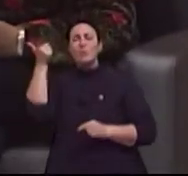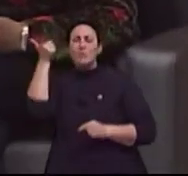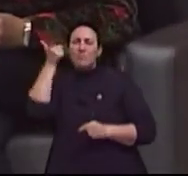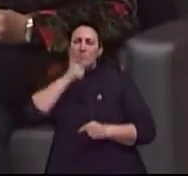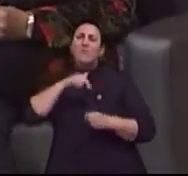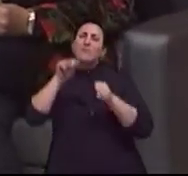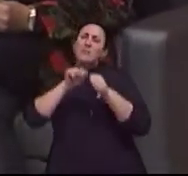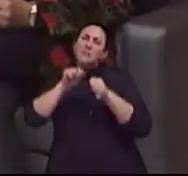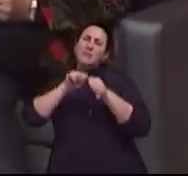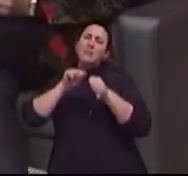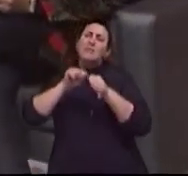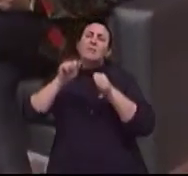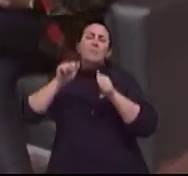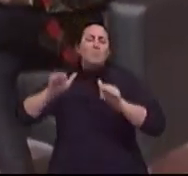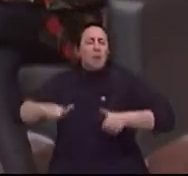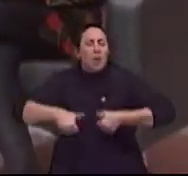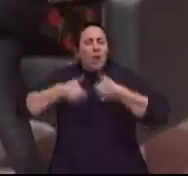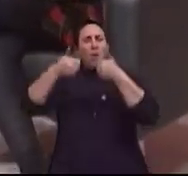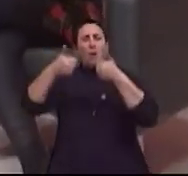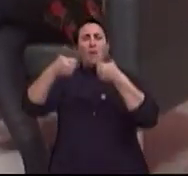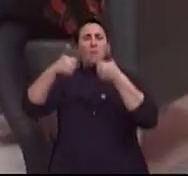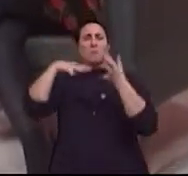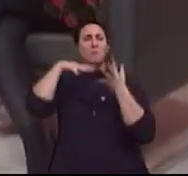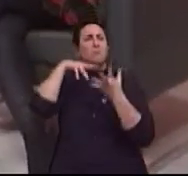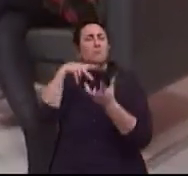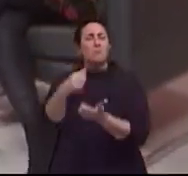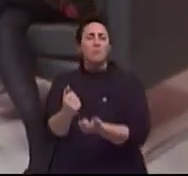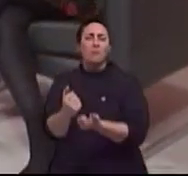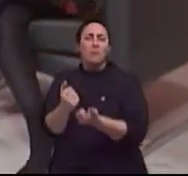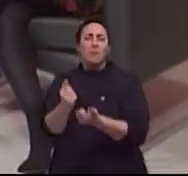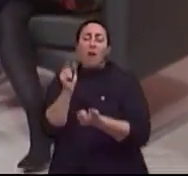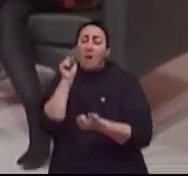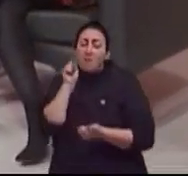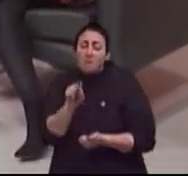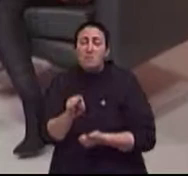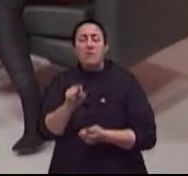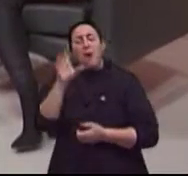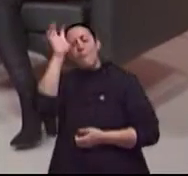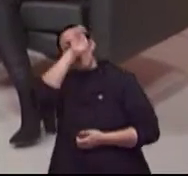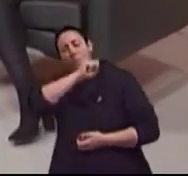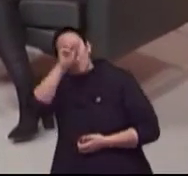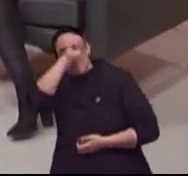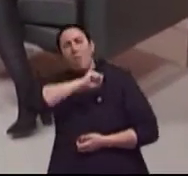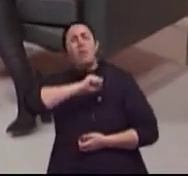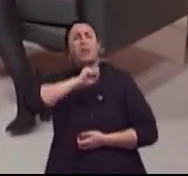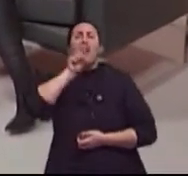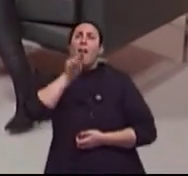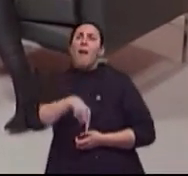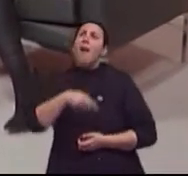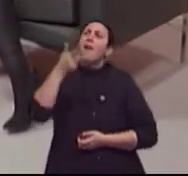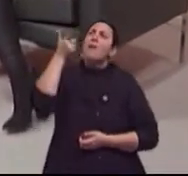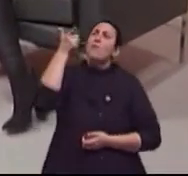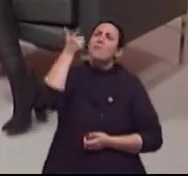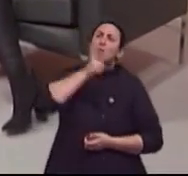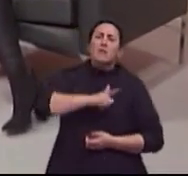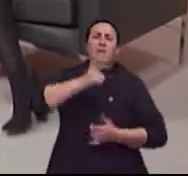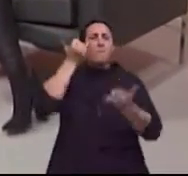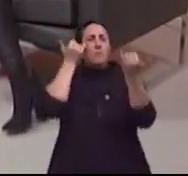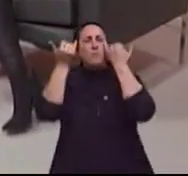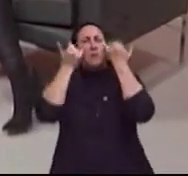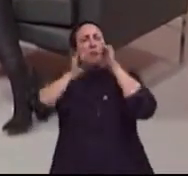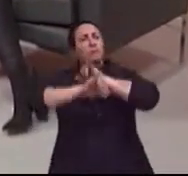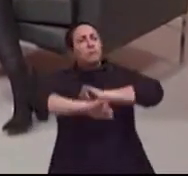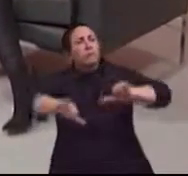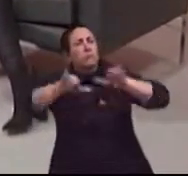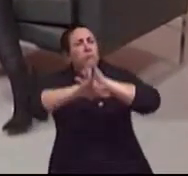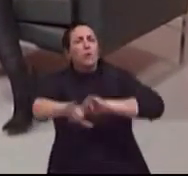dadas, é que a gente consegue um mundo bem melhor. É assim, é aprendendo, é passando a nossa informação, o nosso conhecimento.